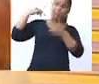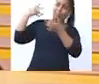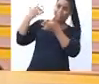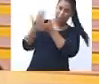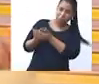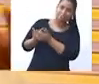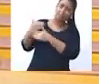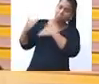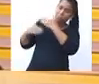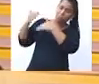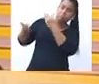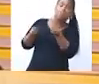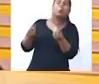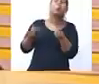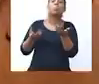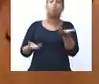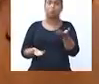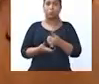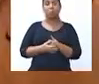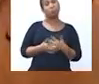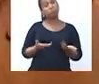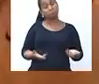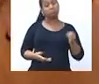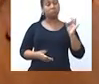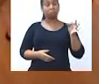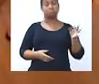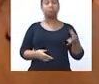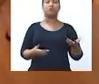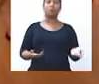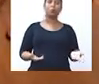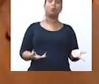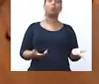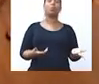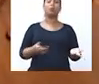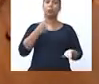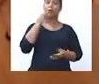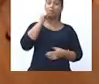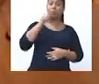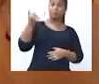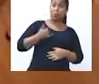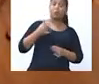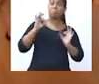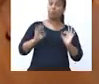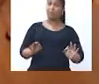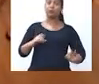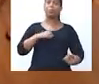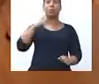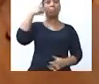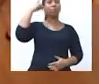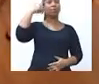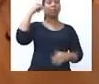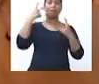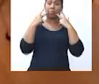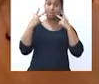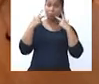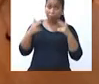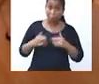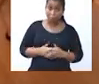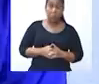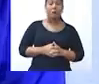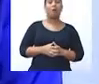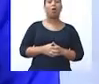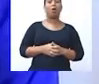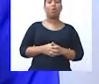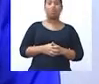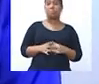uma construção. Como é que você vê isso? Não, sem dúvida, né? O que a Mônica disse é perfeito. Cria-se uma ideia natural, né, de